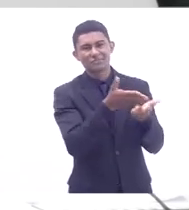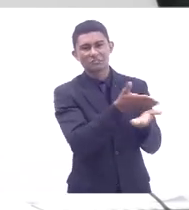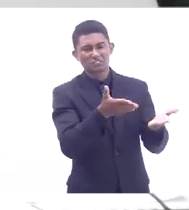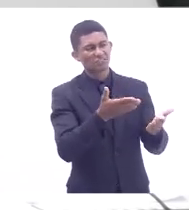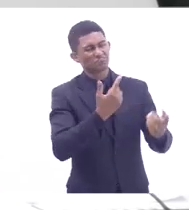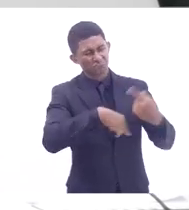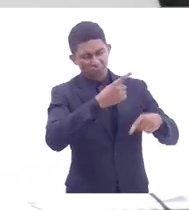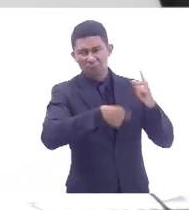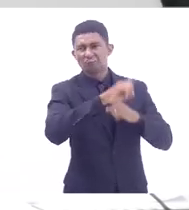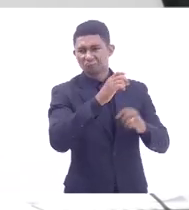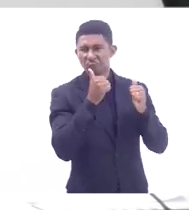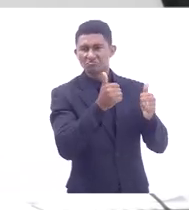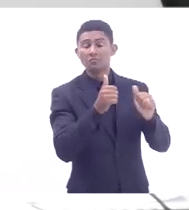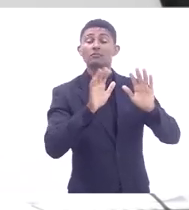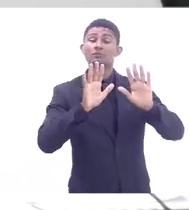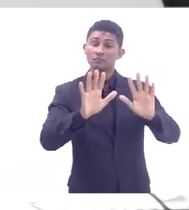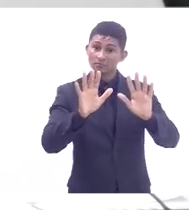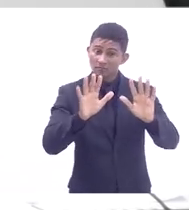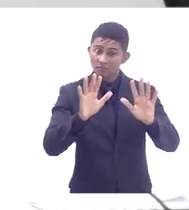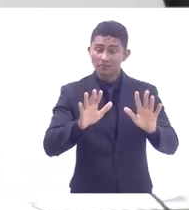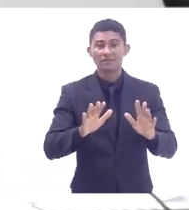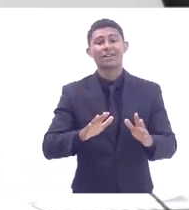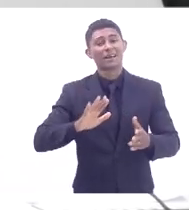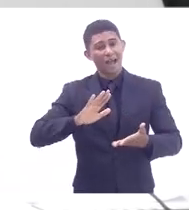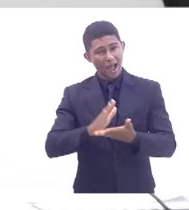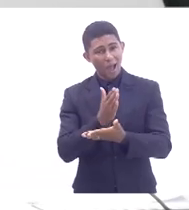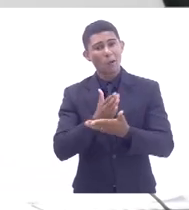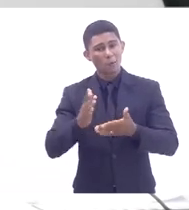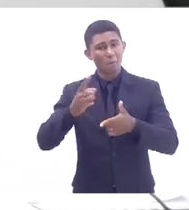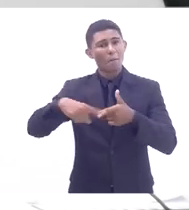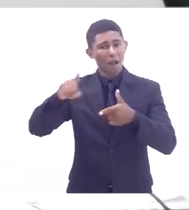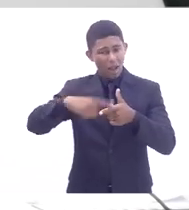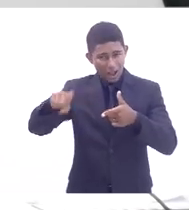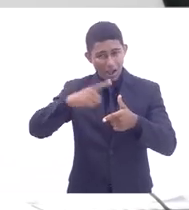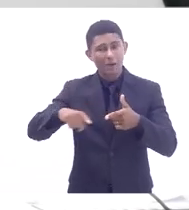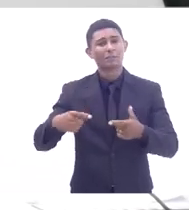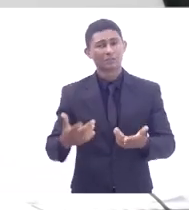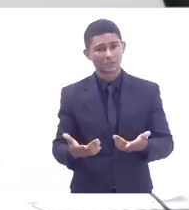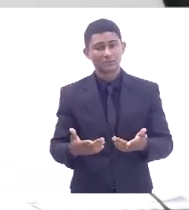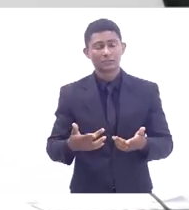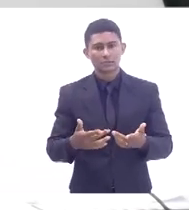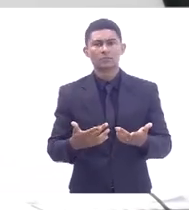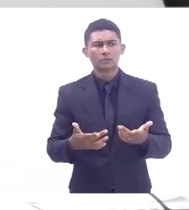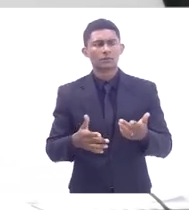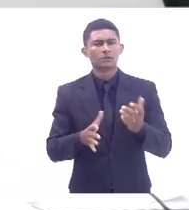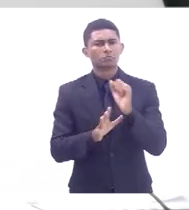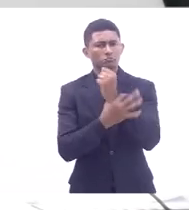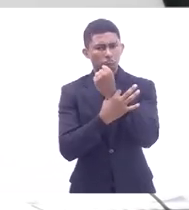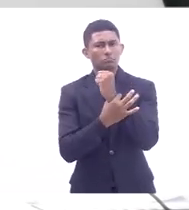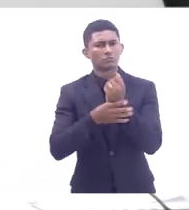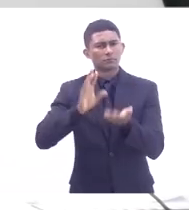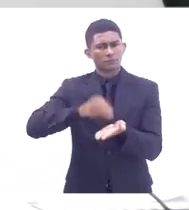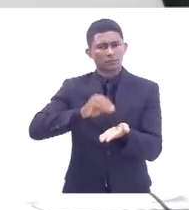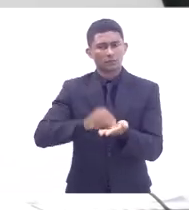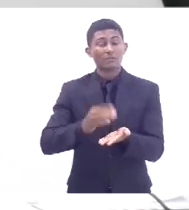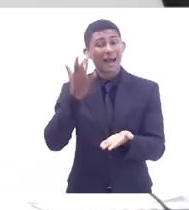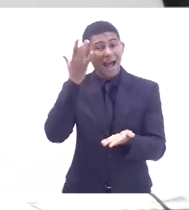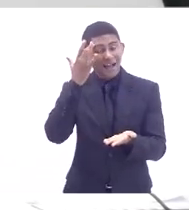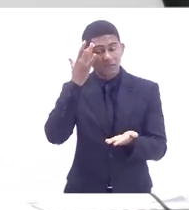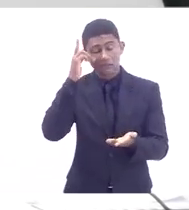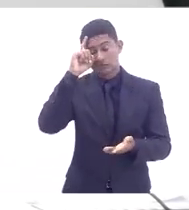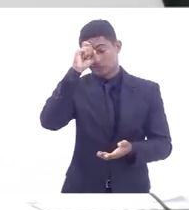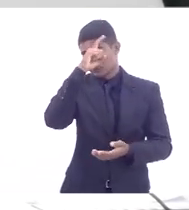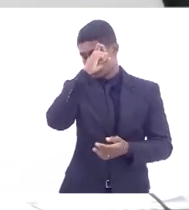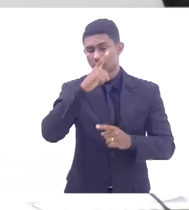alguns elementos estruturantes como estava dizendo não foram ainda segurados eu acho que grande parte das dificuldades que enfrentamos